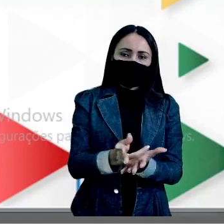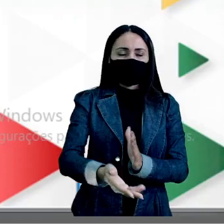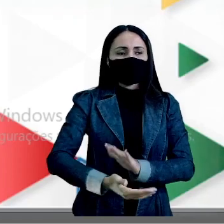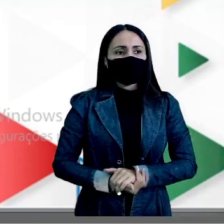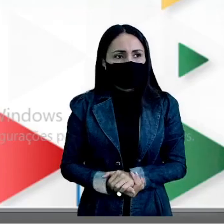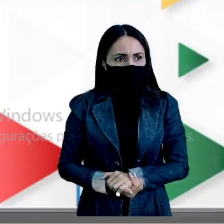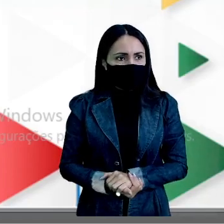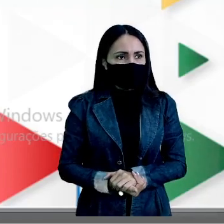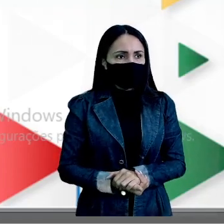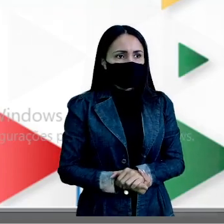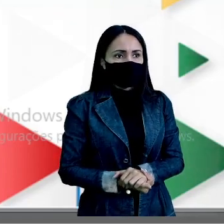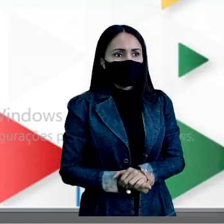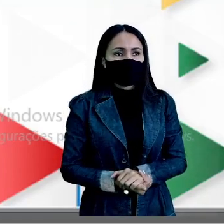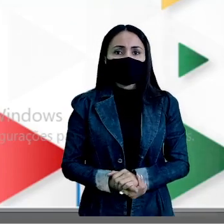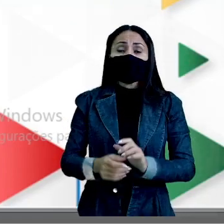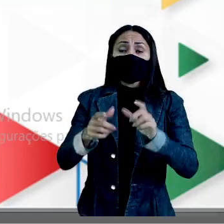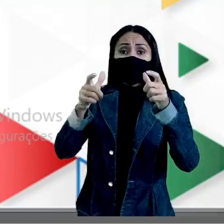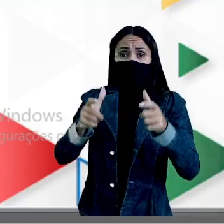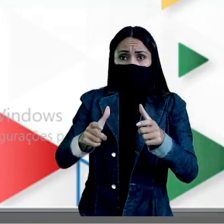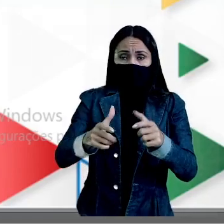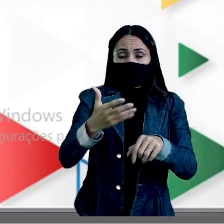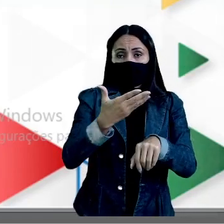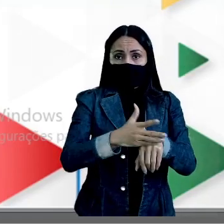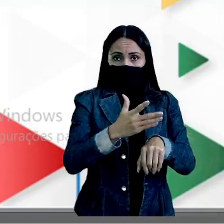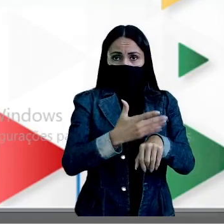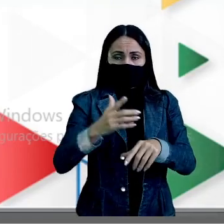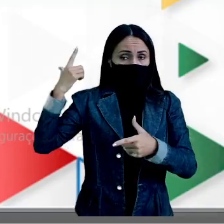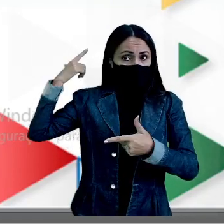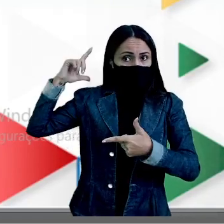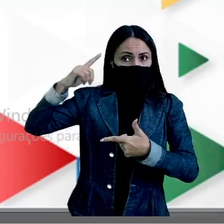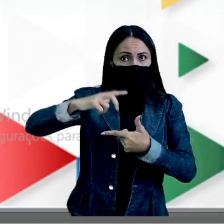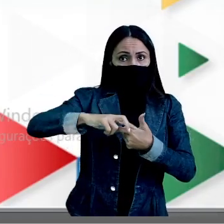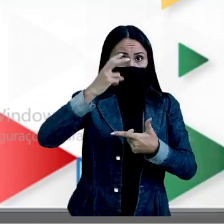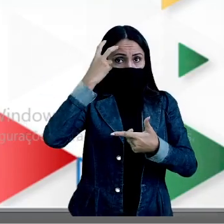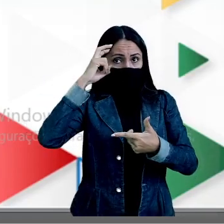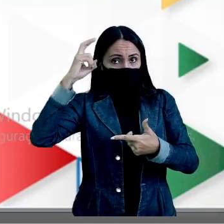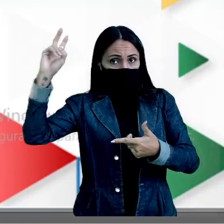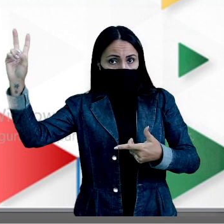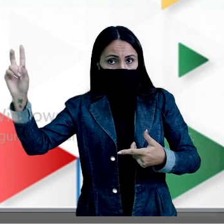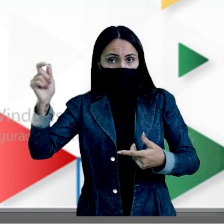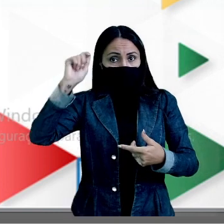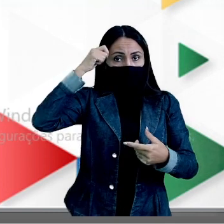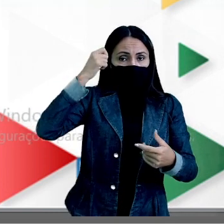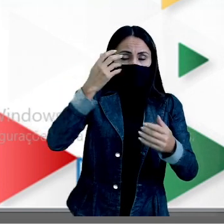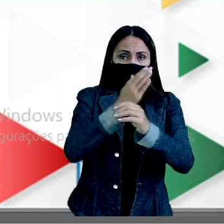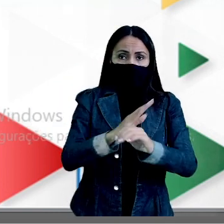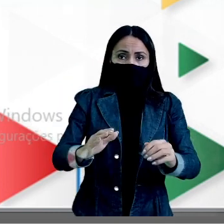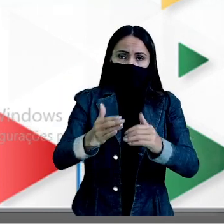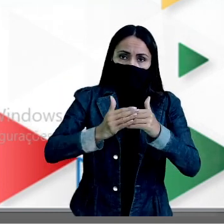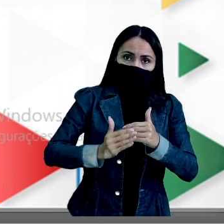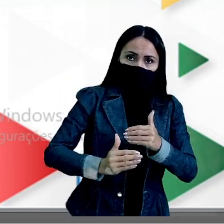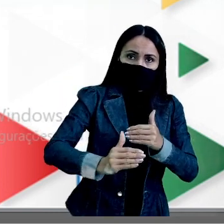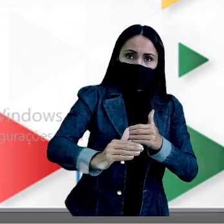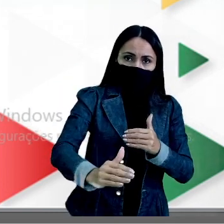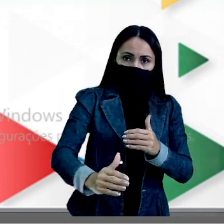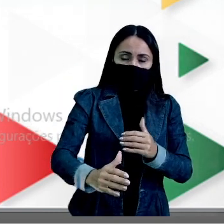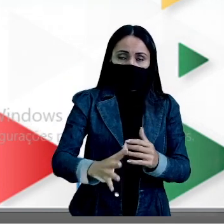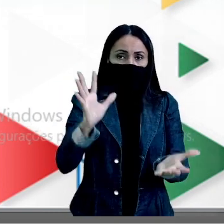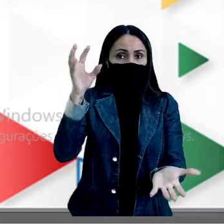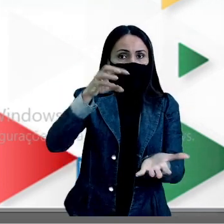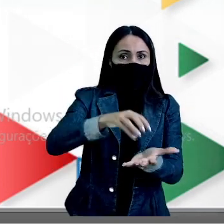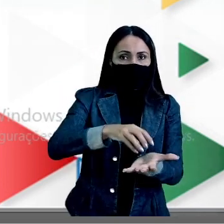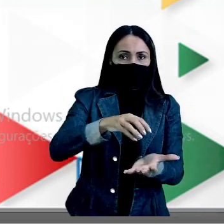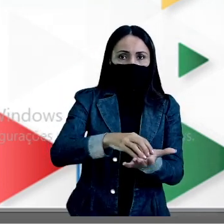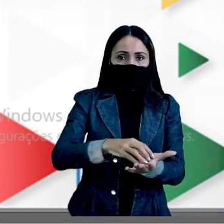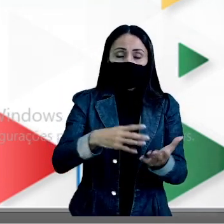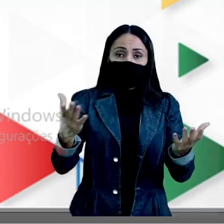O local é marcado pela prática de tradições culturais de negros escravos desde a construção do templo religioso na segunda metade do